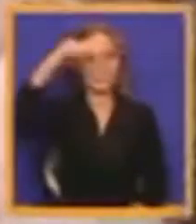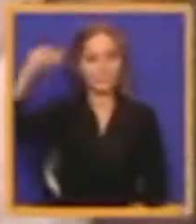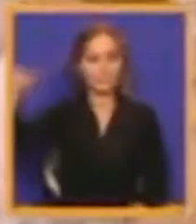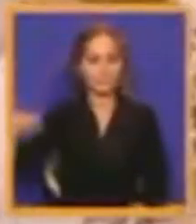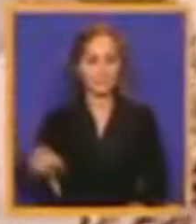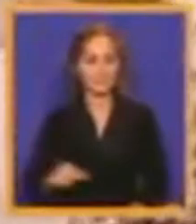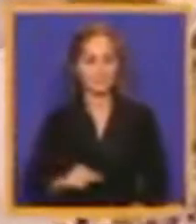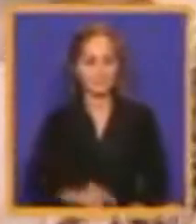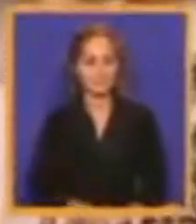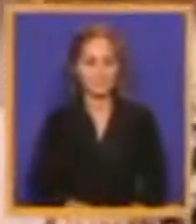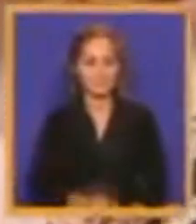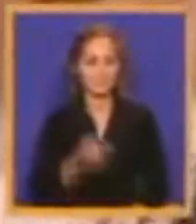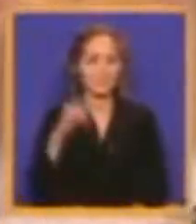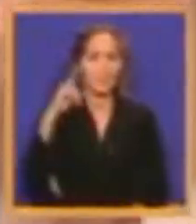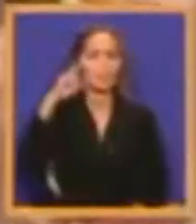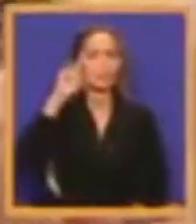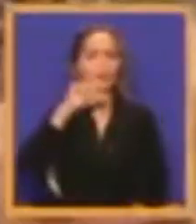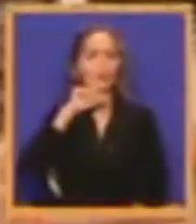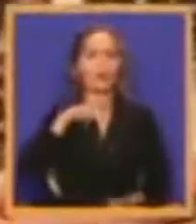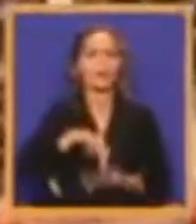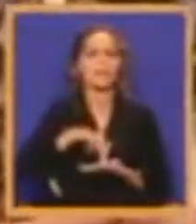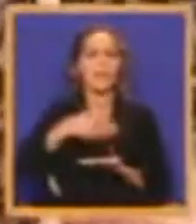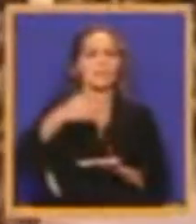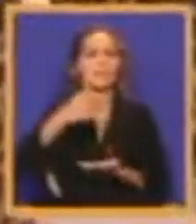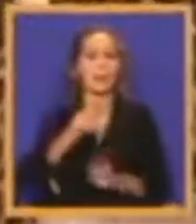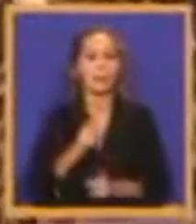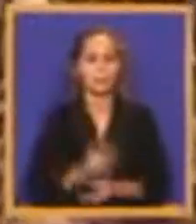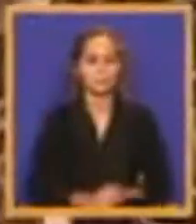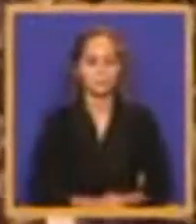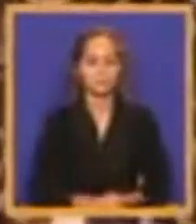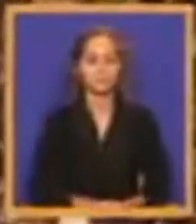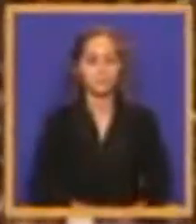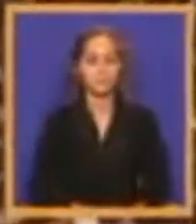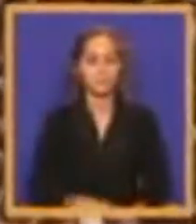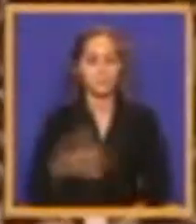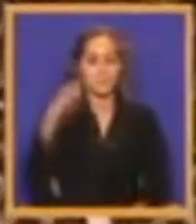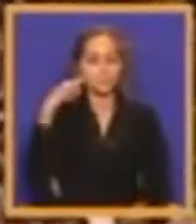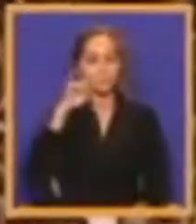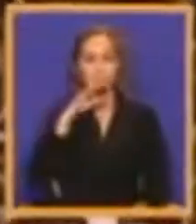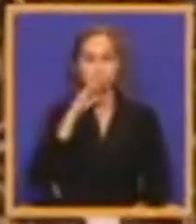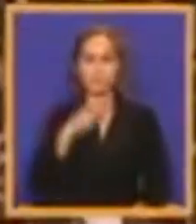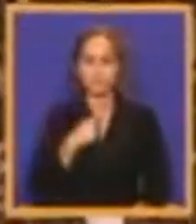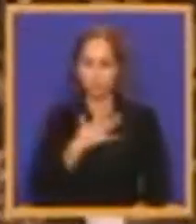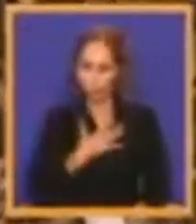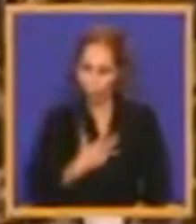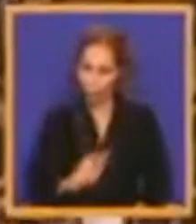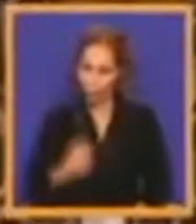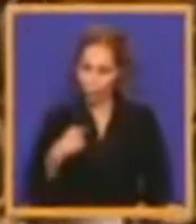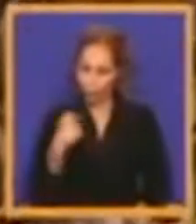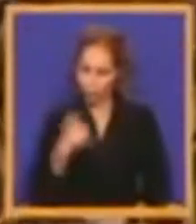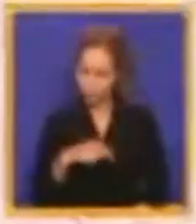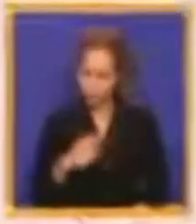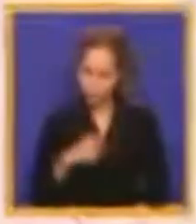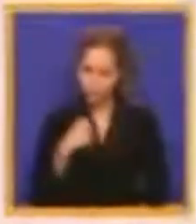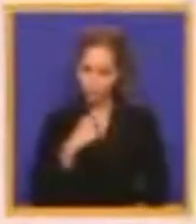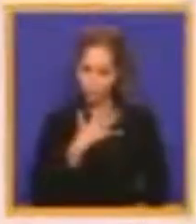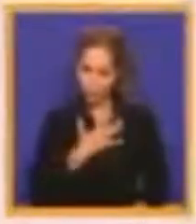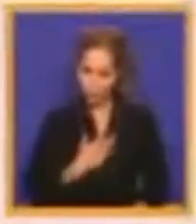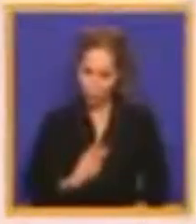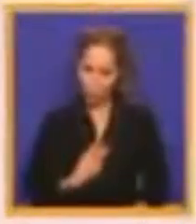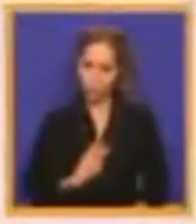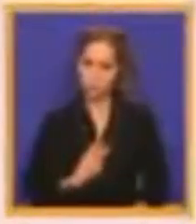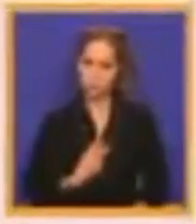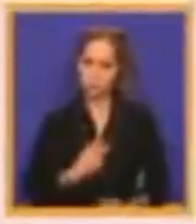Aqui. Muito bem. Então o que é que o touro pode esperar? O touro é daquele tipo de dizer, eu gosto daquilo que possuo e possuo aquilo que gosto. Ou seja,